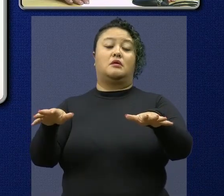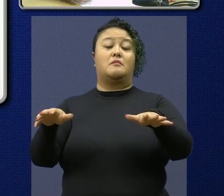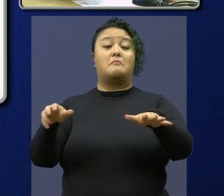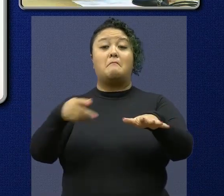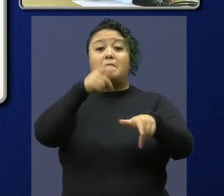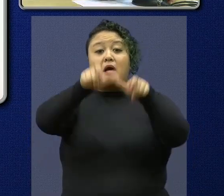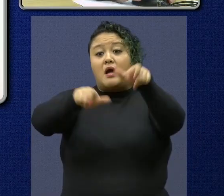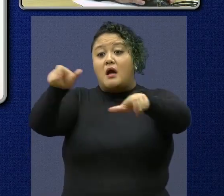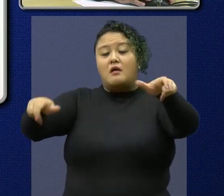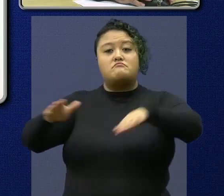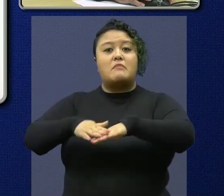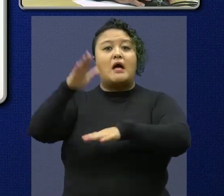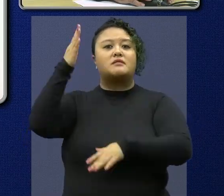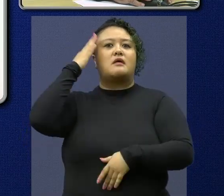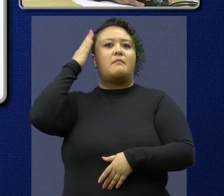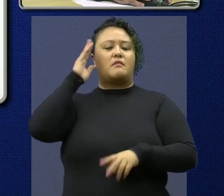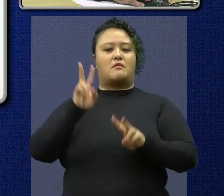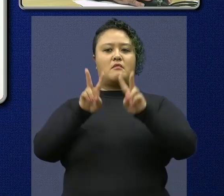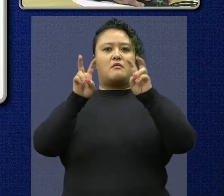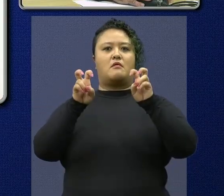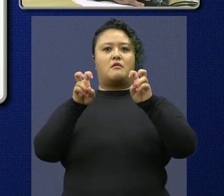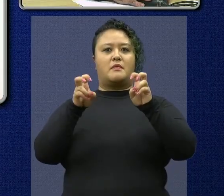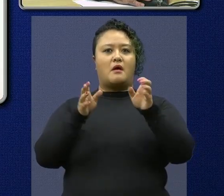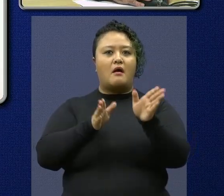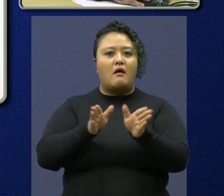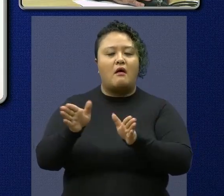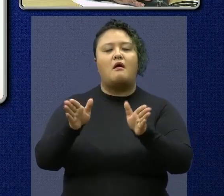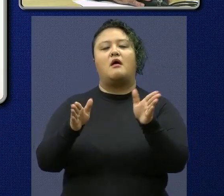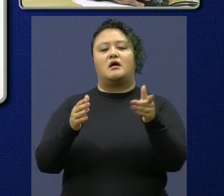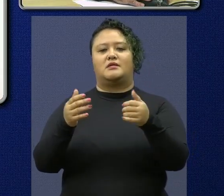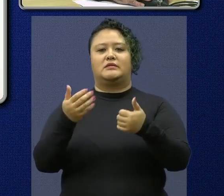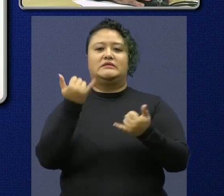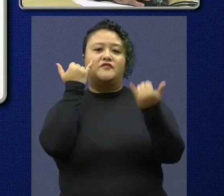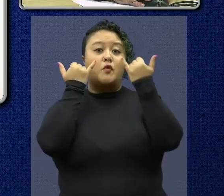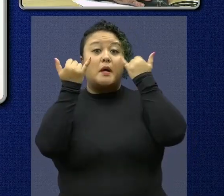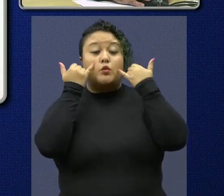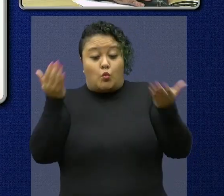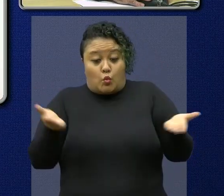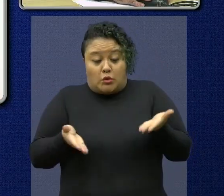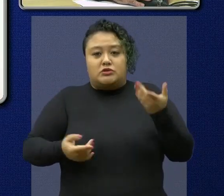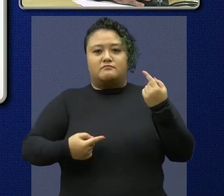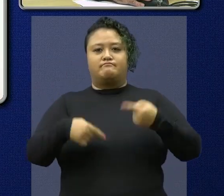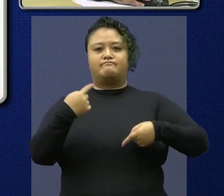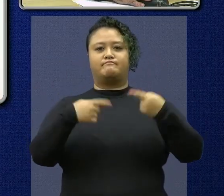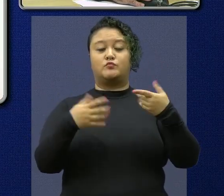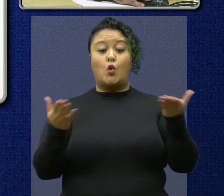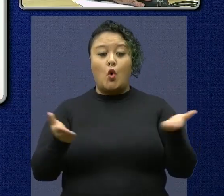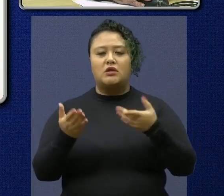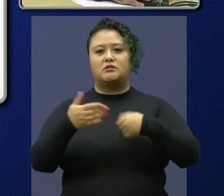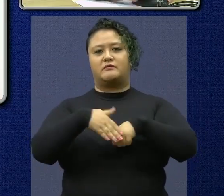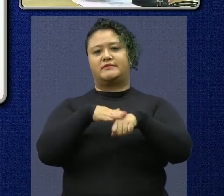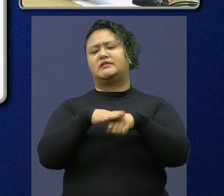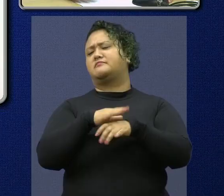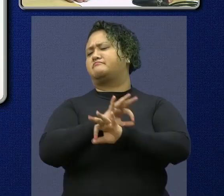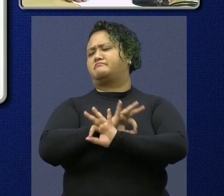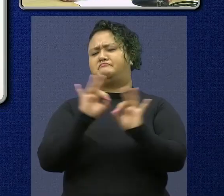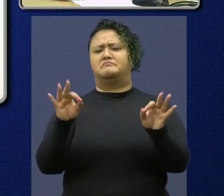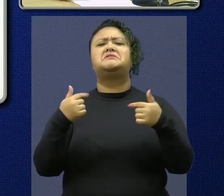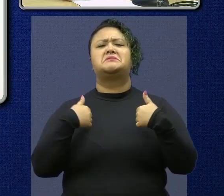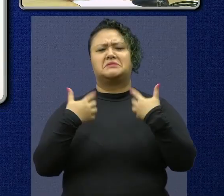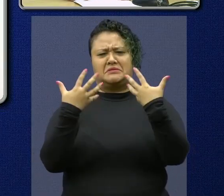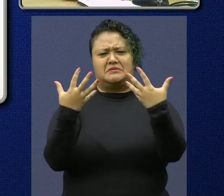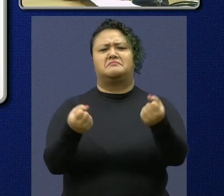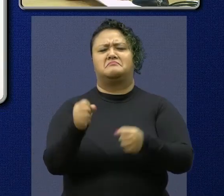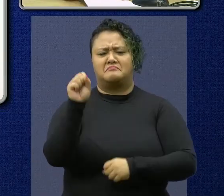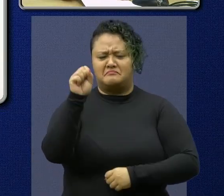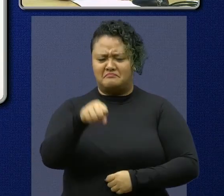mais pessoas, né, puderem ter acesso a essas informações, o que foi debatido aqui, conversado aqui, é excelente. Então tem toda a minha permissão, sim, não